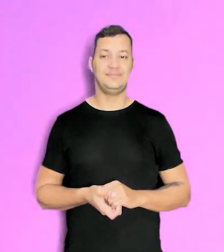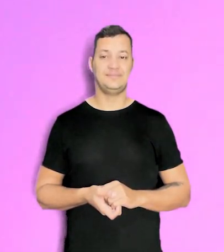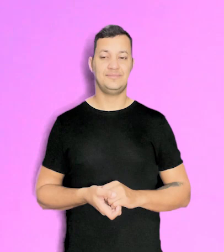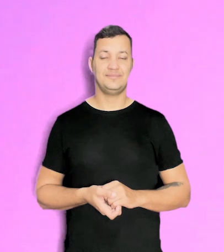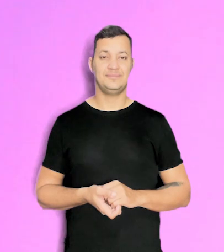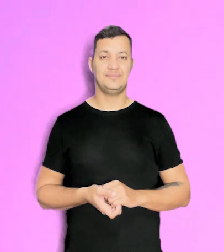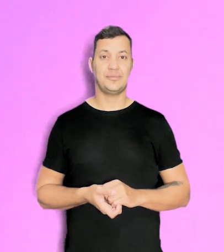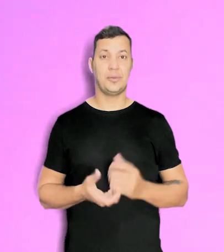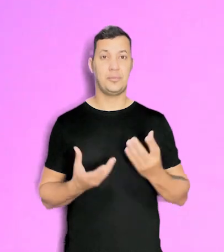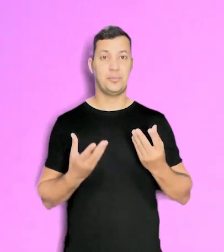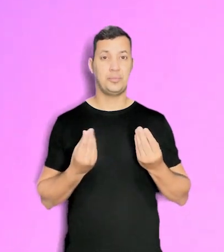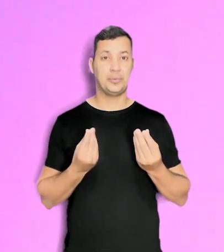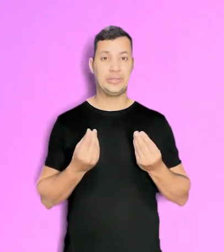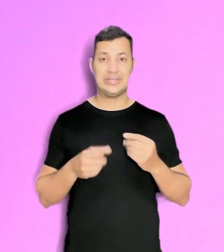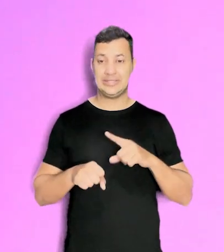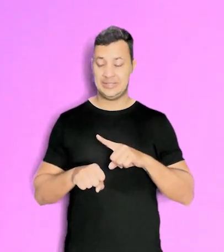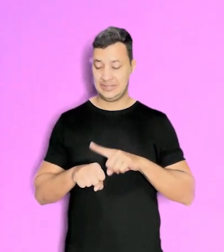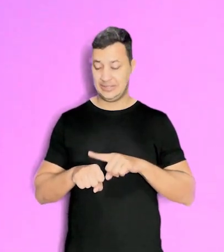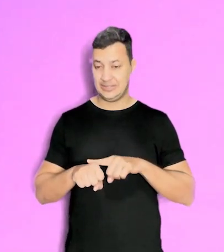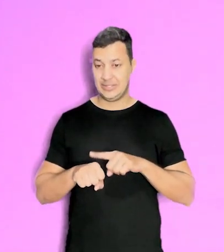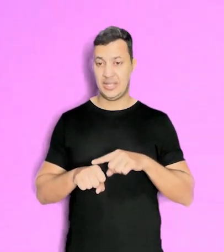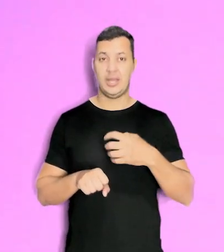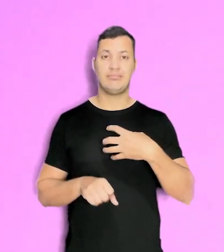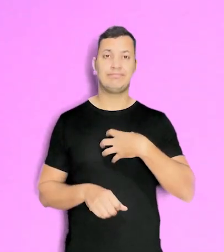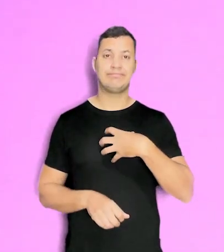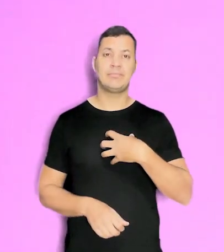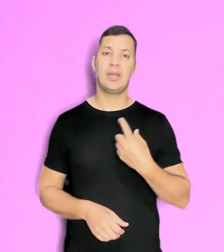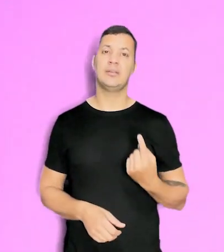Por muito tempo eu estive só.